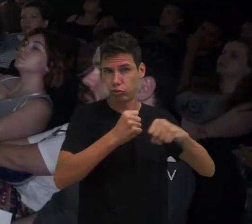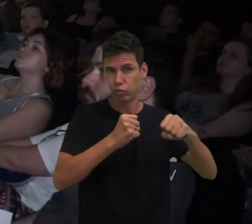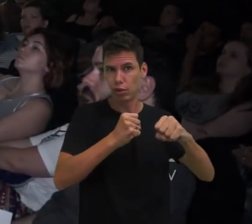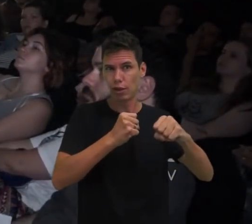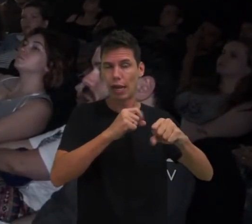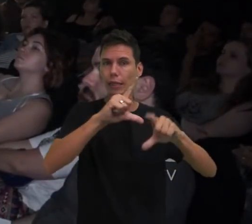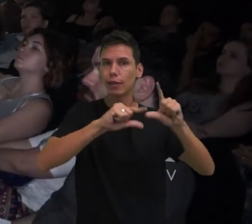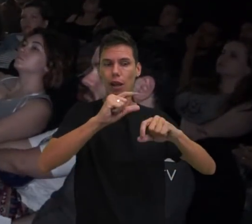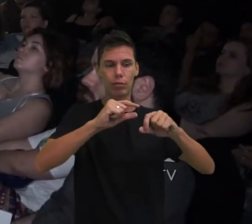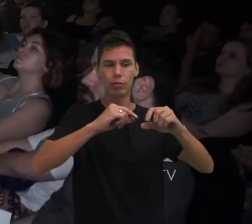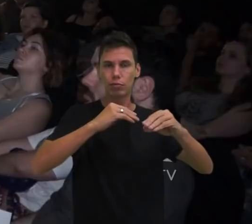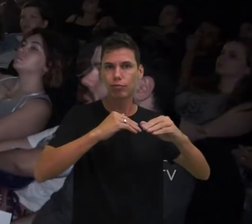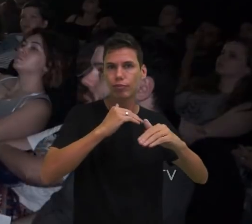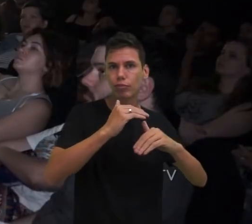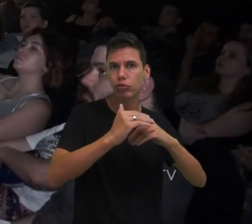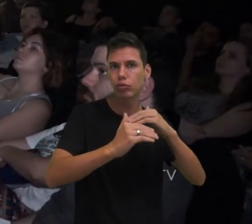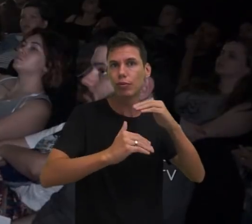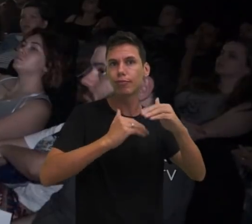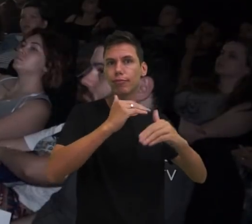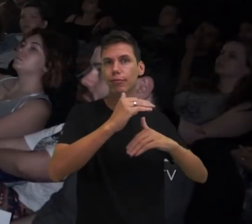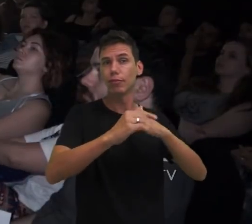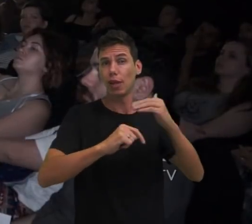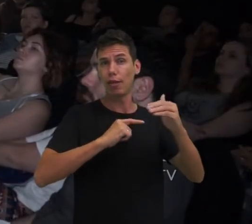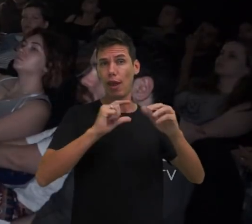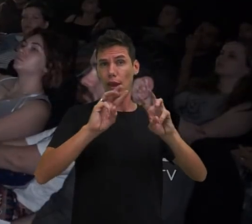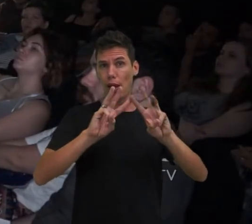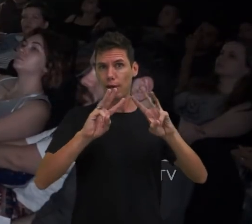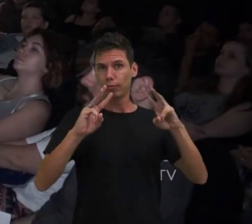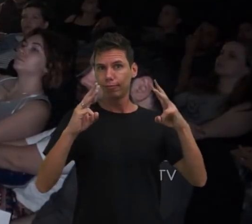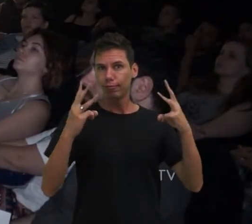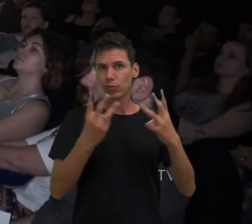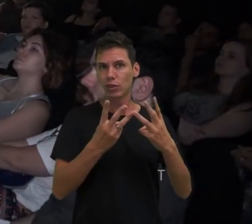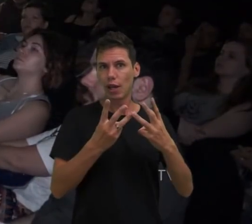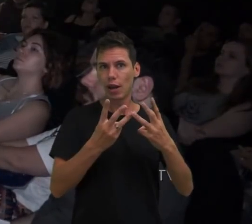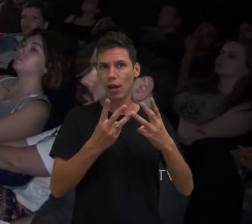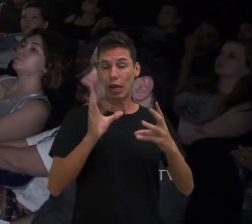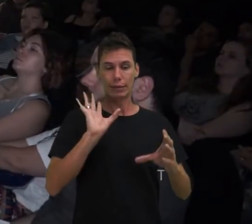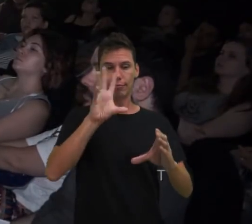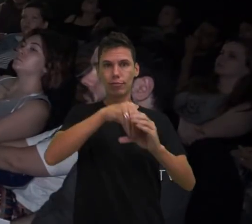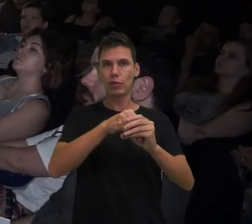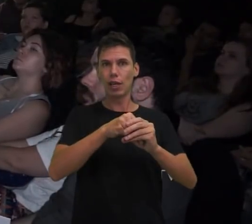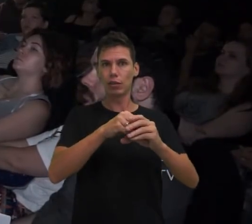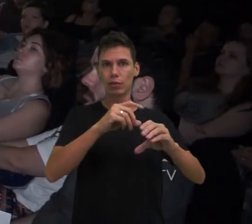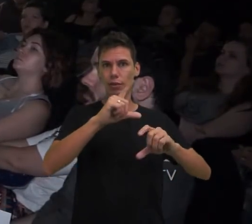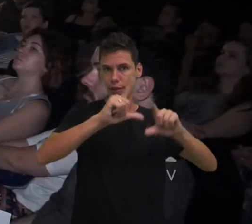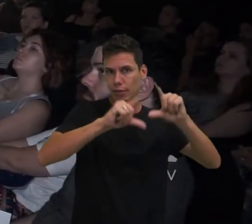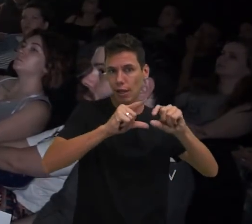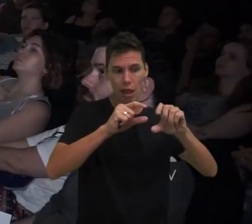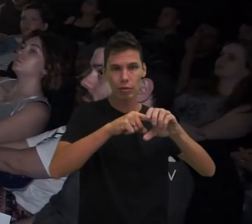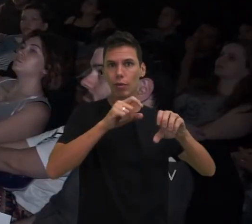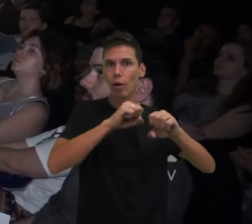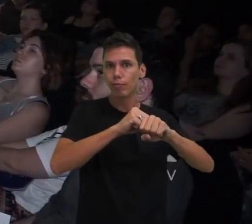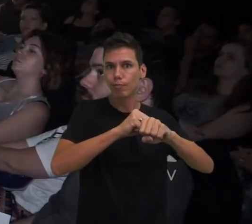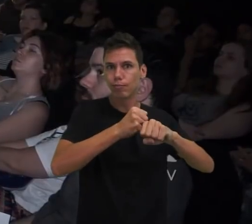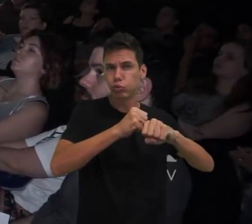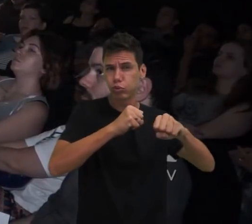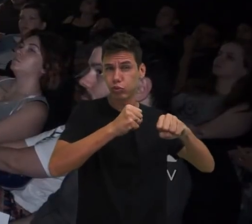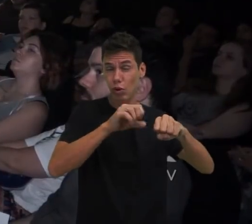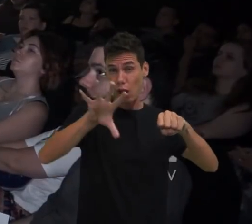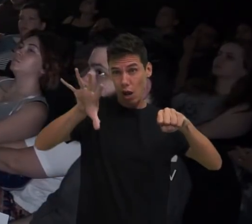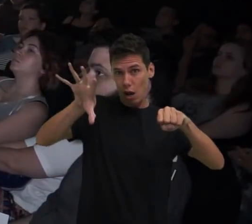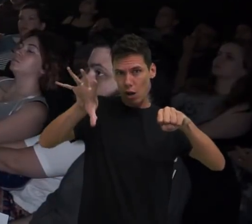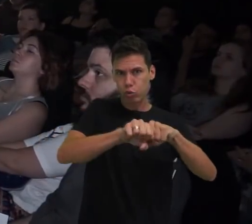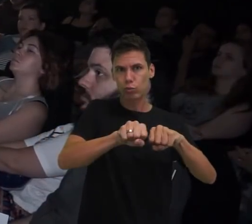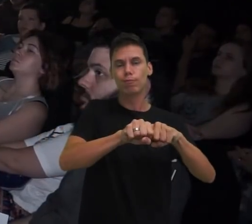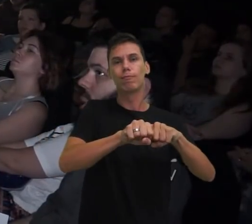estrela evolui, vai chegar a um ponto que vai ter tanta matéria concentrada no núcleo dela que a força da gravidade é